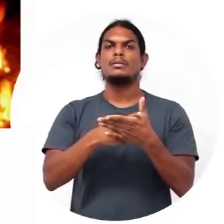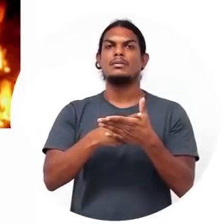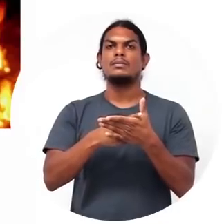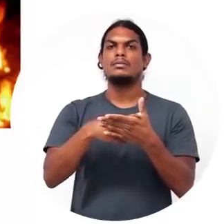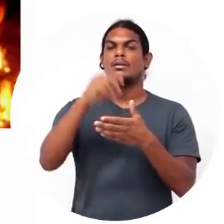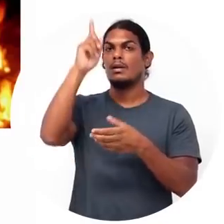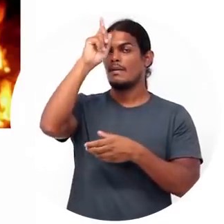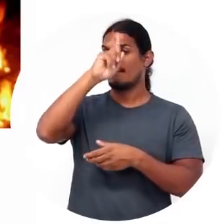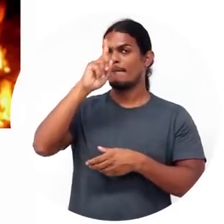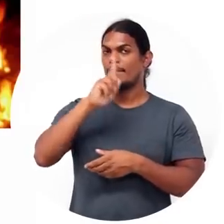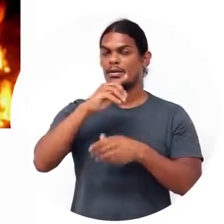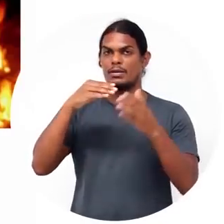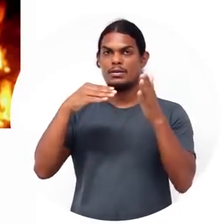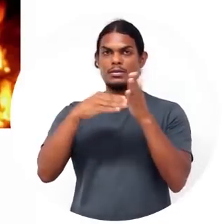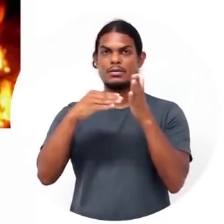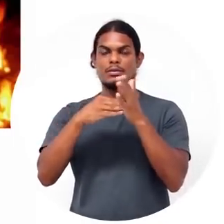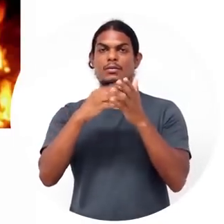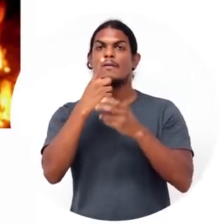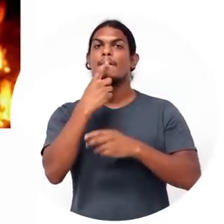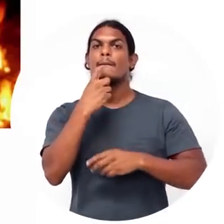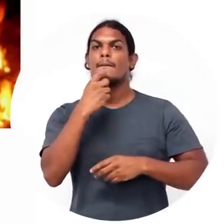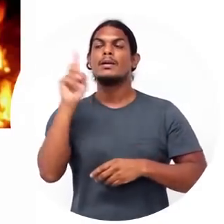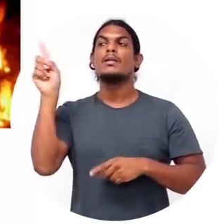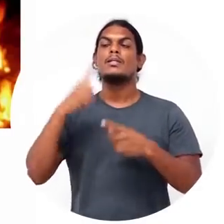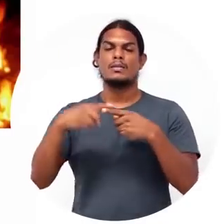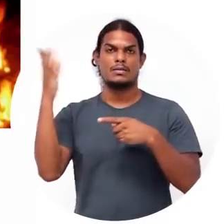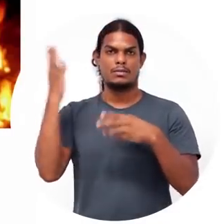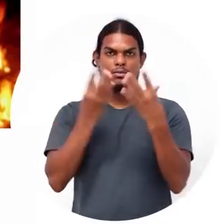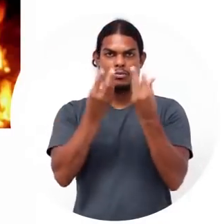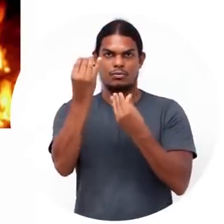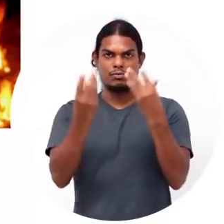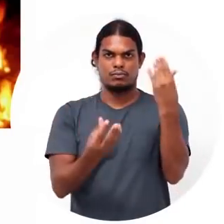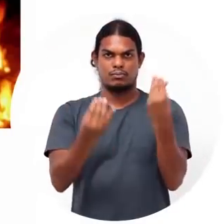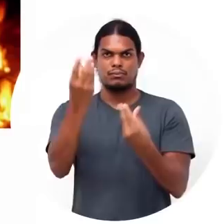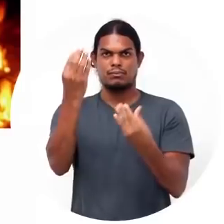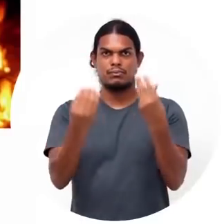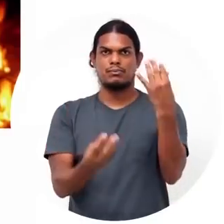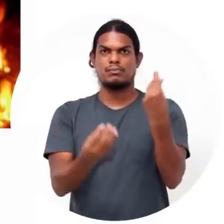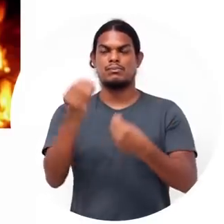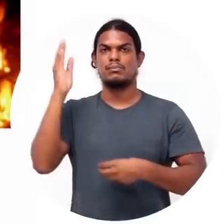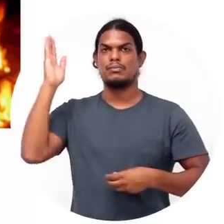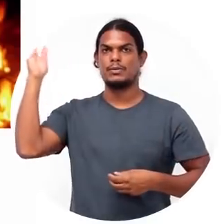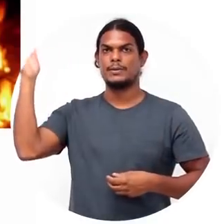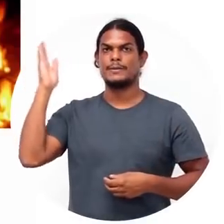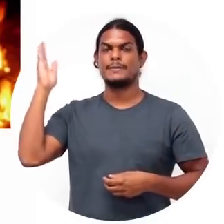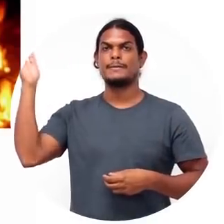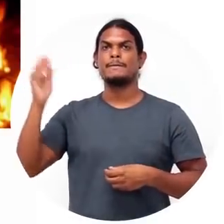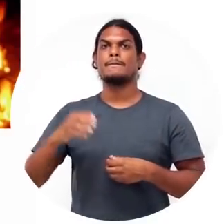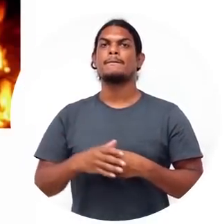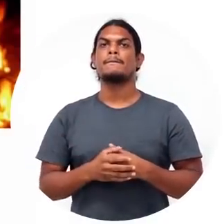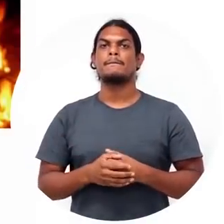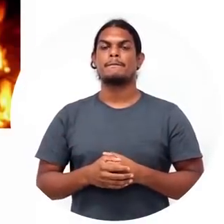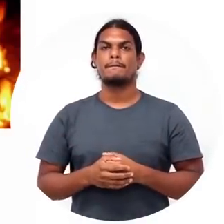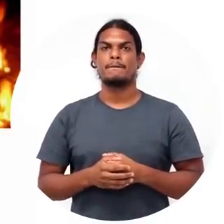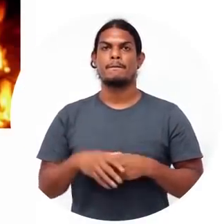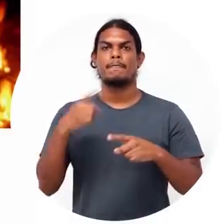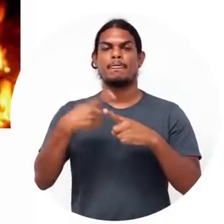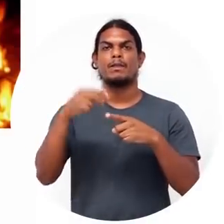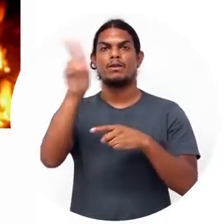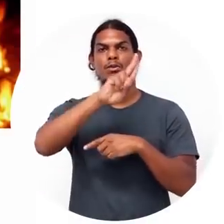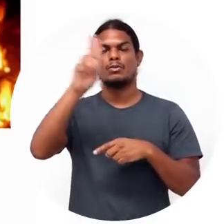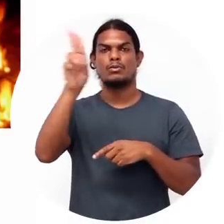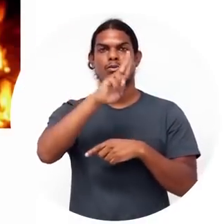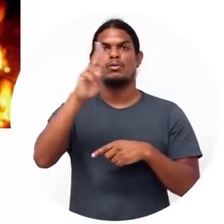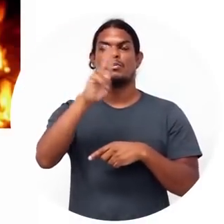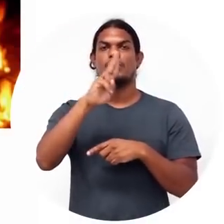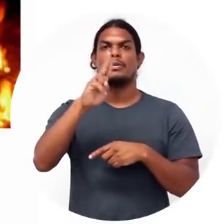até o vermelho. No fogo também eu posso observar a mesma coisa, eu tenho cores desde que vão do amarelo até o vermelho, por isso que o